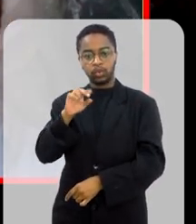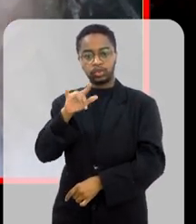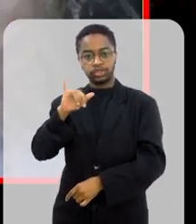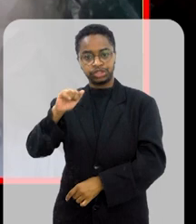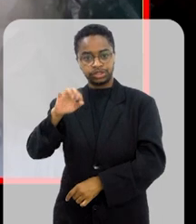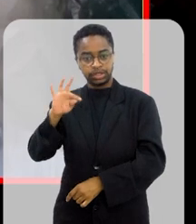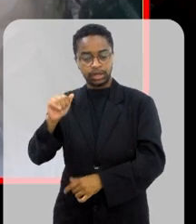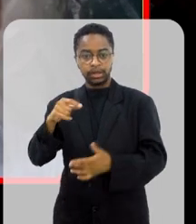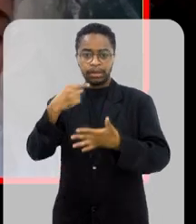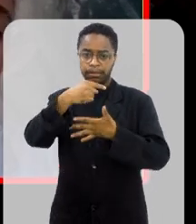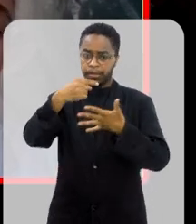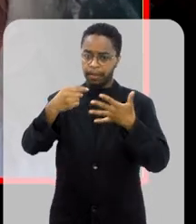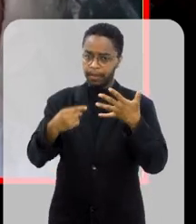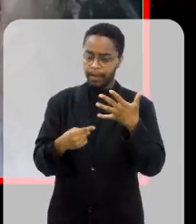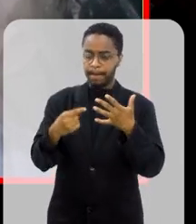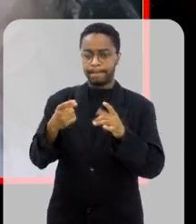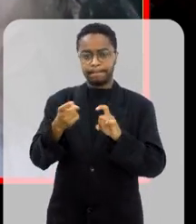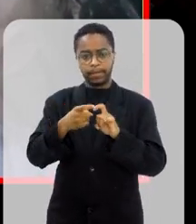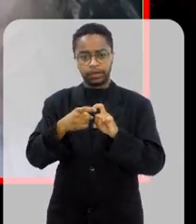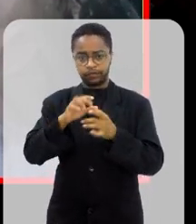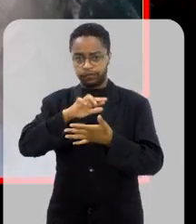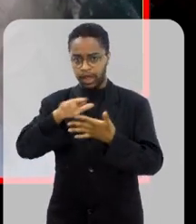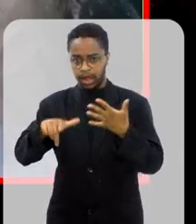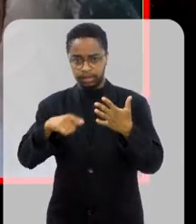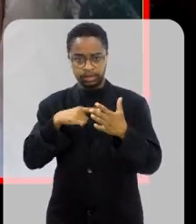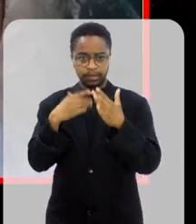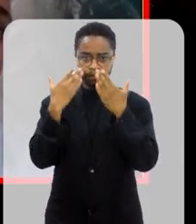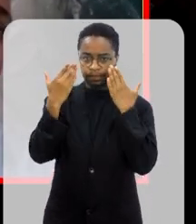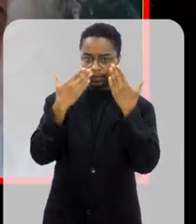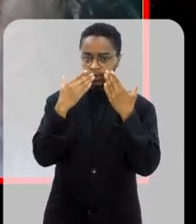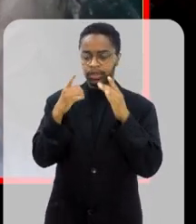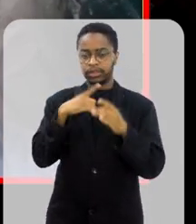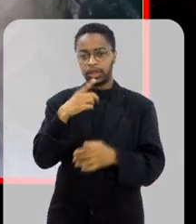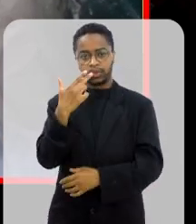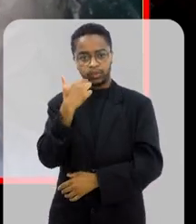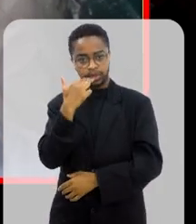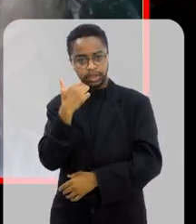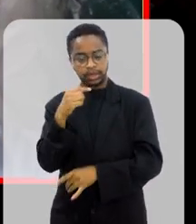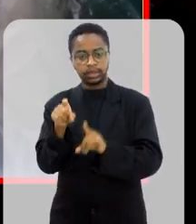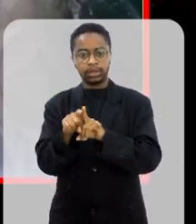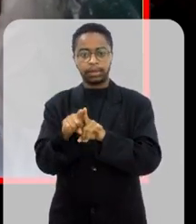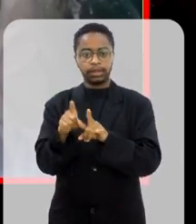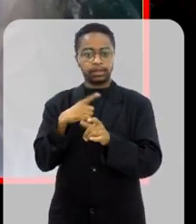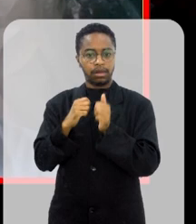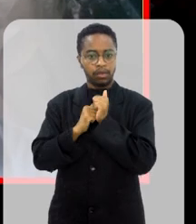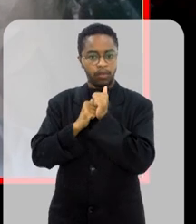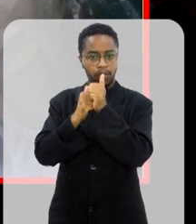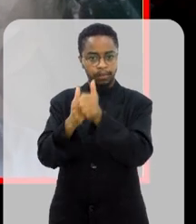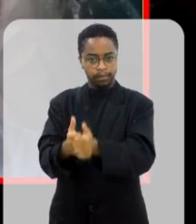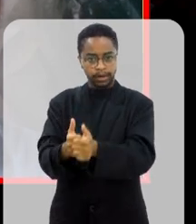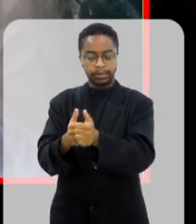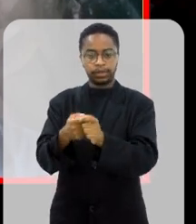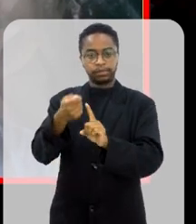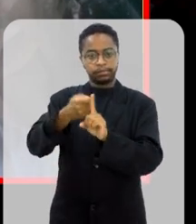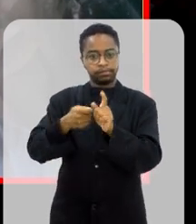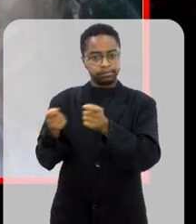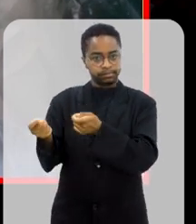reumatologistas, nefrologistas, psicólogo, tenho nutricionista, faço